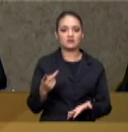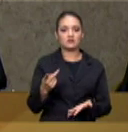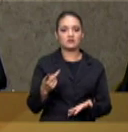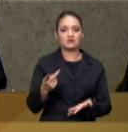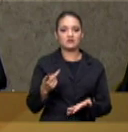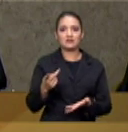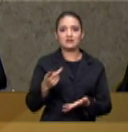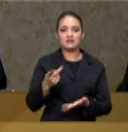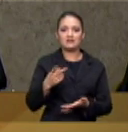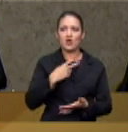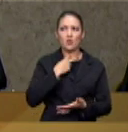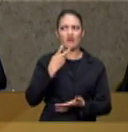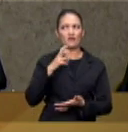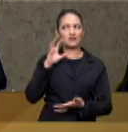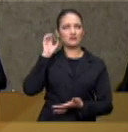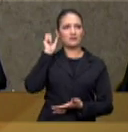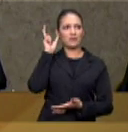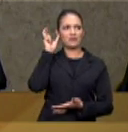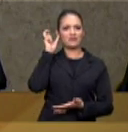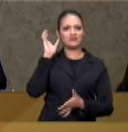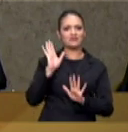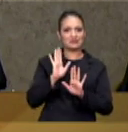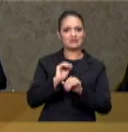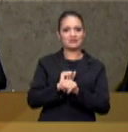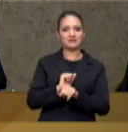Vozes do além, vamos aguardar.